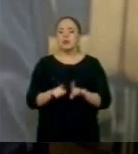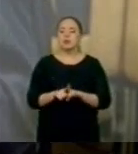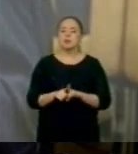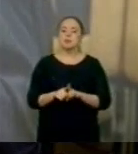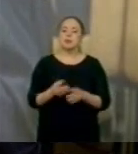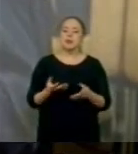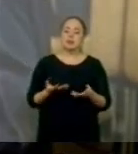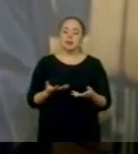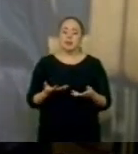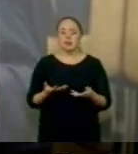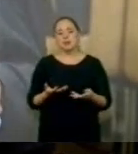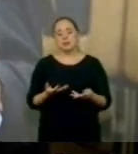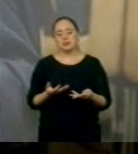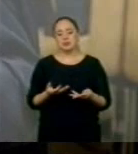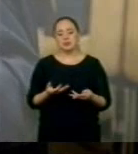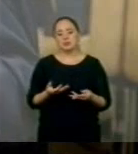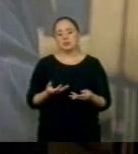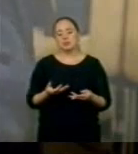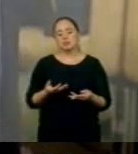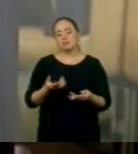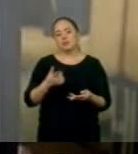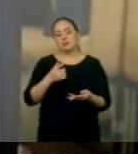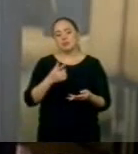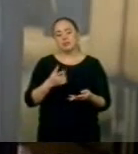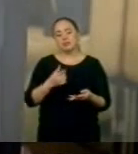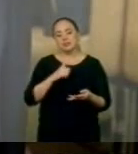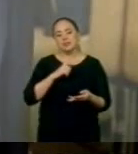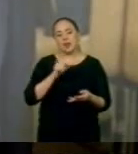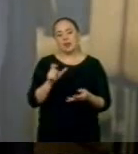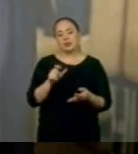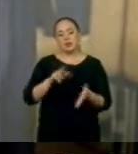como está isso da própria definição de prudência,